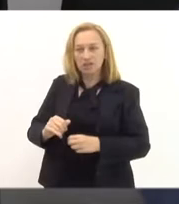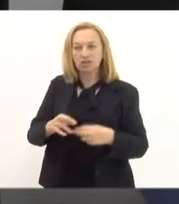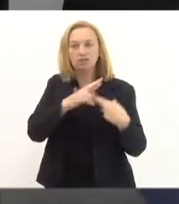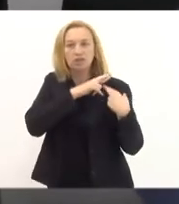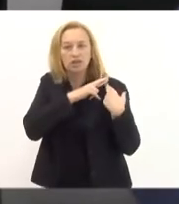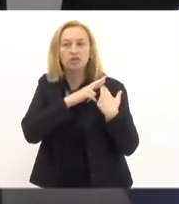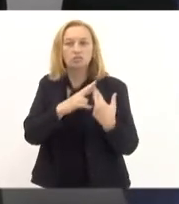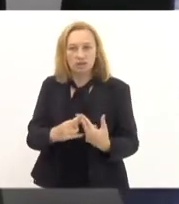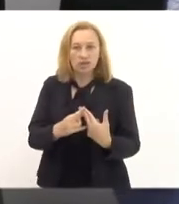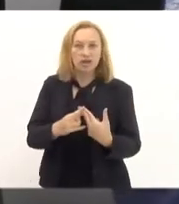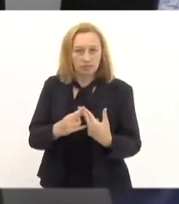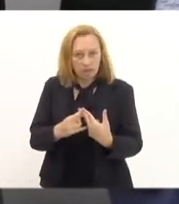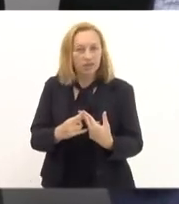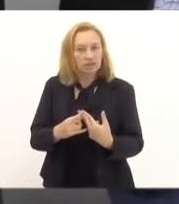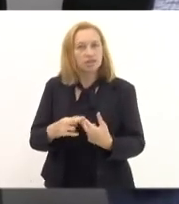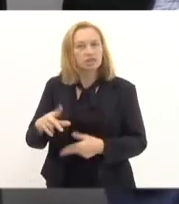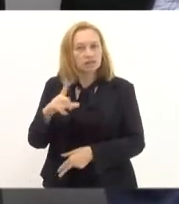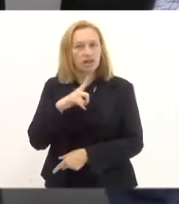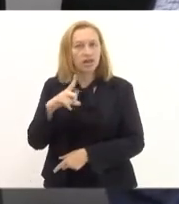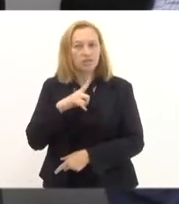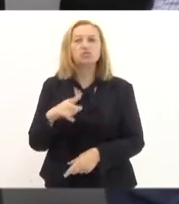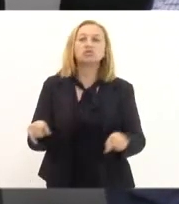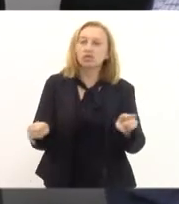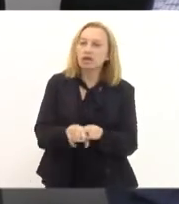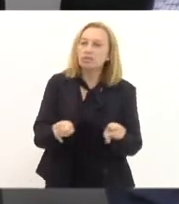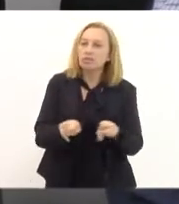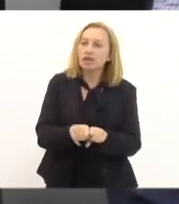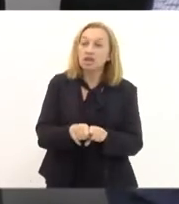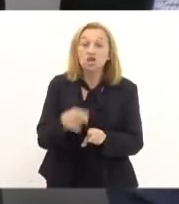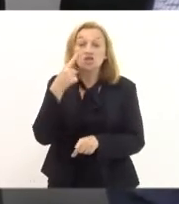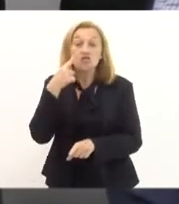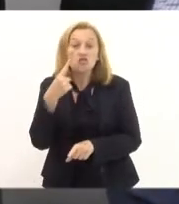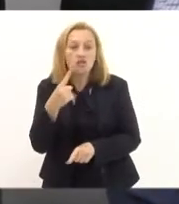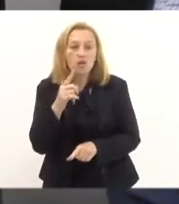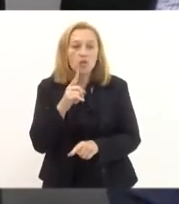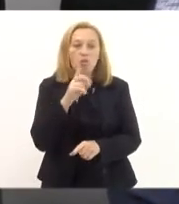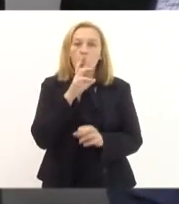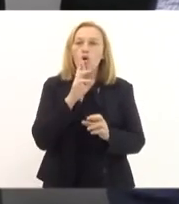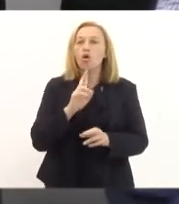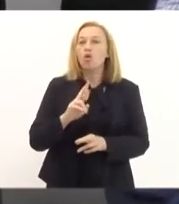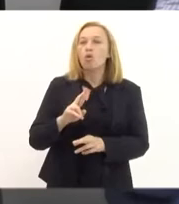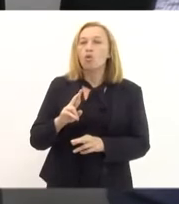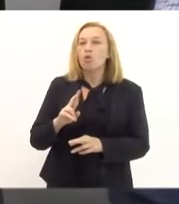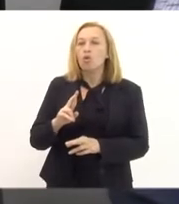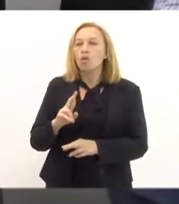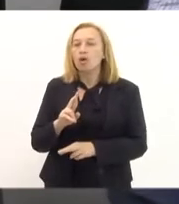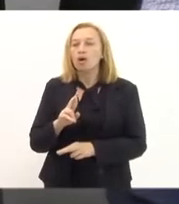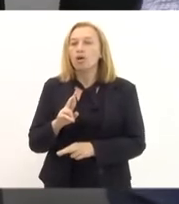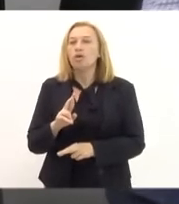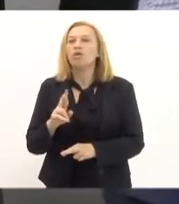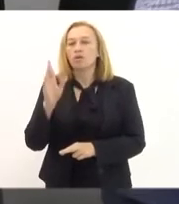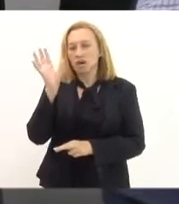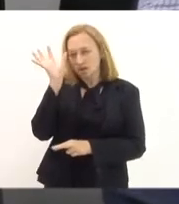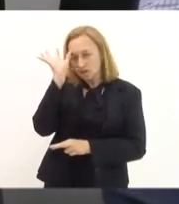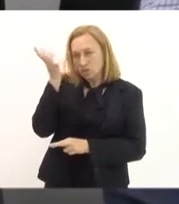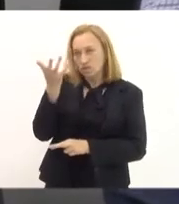solidariamente a responsabilidade também de ver aquele assunto resolvida Que assunto pelo menos analisado por esta